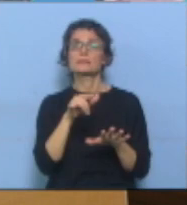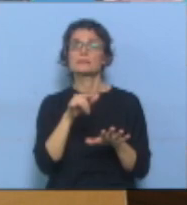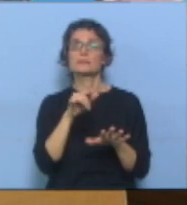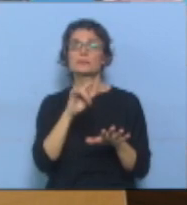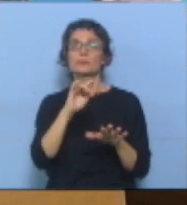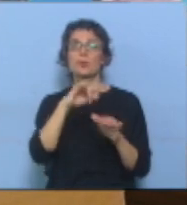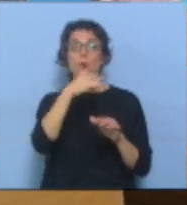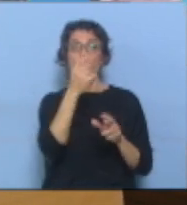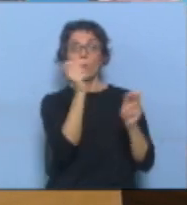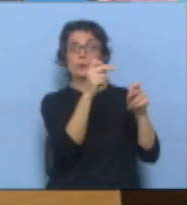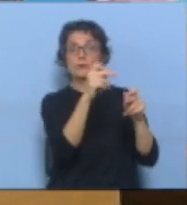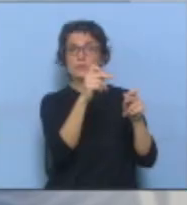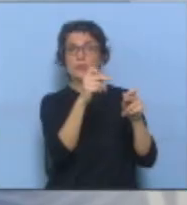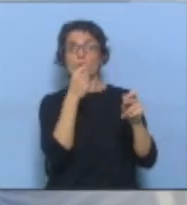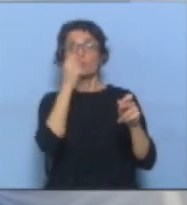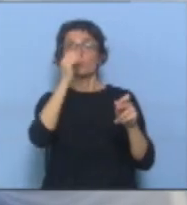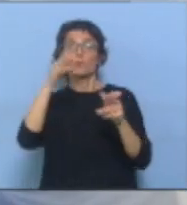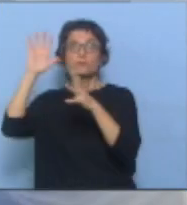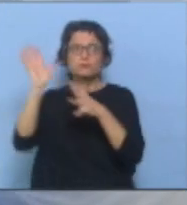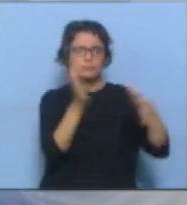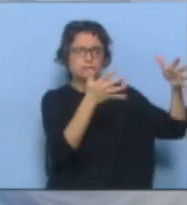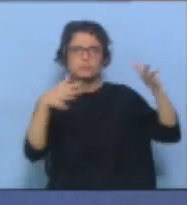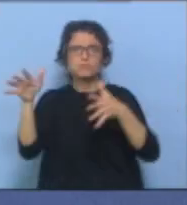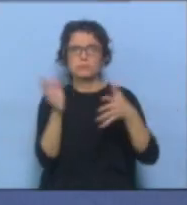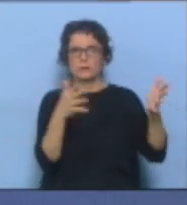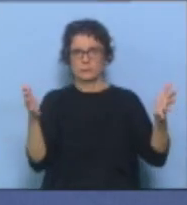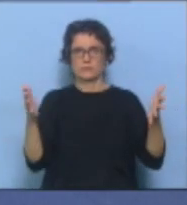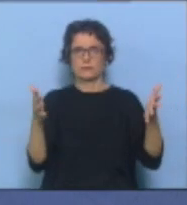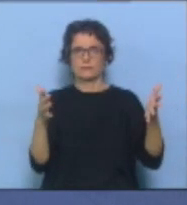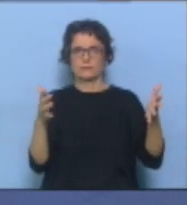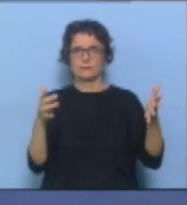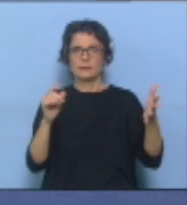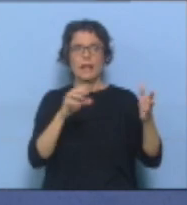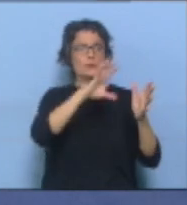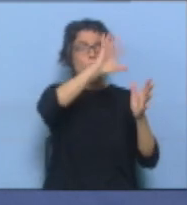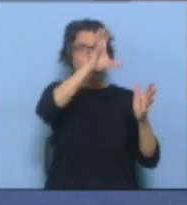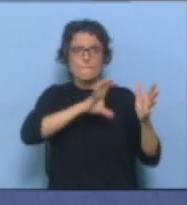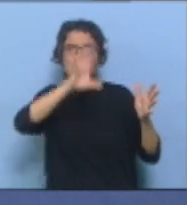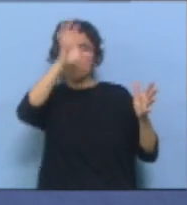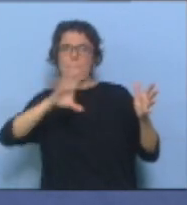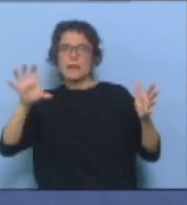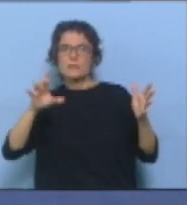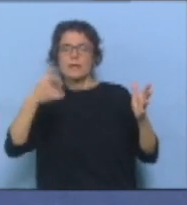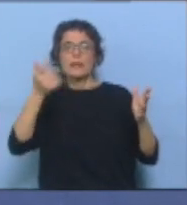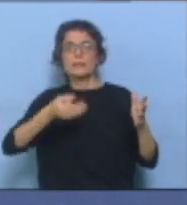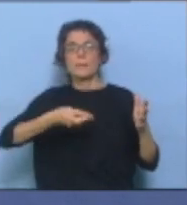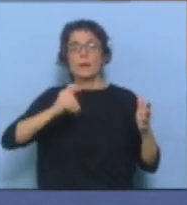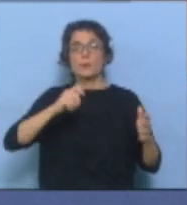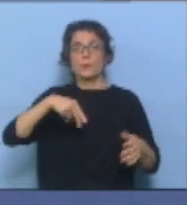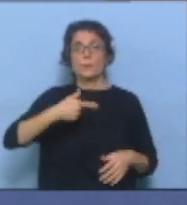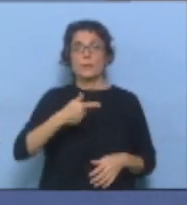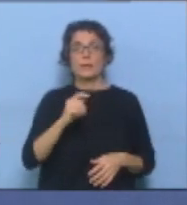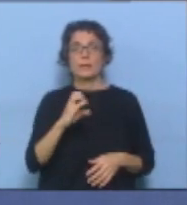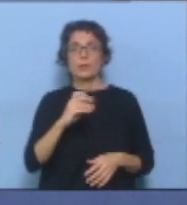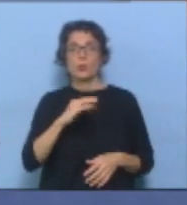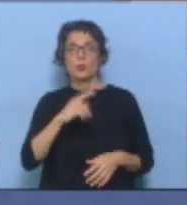exemplo, comparou-o ao vento. No Pentecostes também diz que houve uma grande ventania. Depois no Pentecostes ainda há uma outra imagem, que é as línguas de fogo. Portanto, o Espírito Santo é vento, é